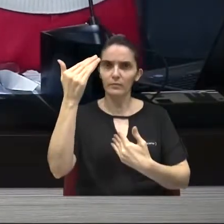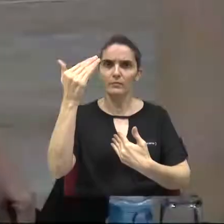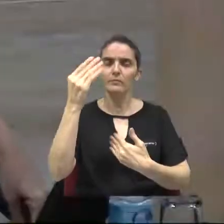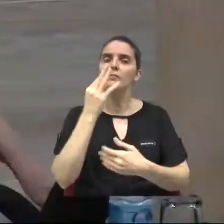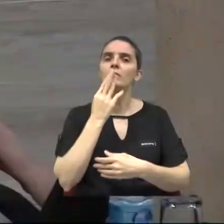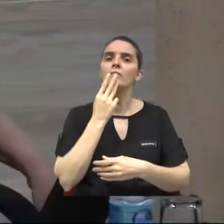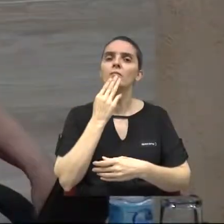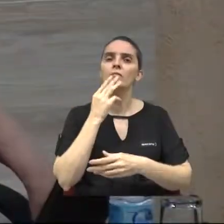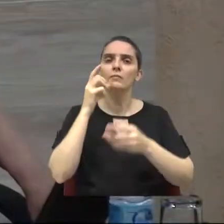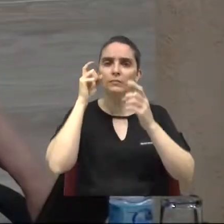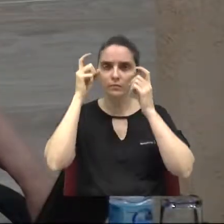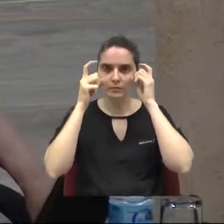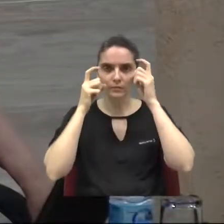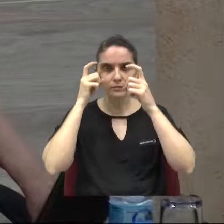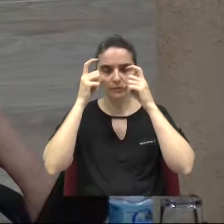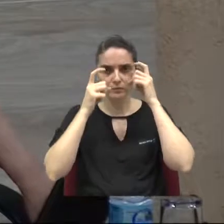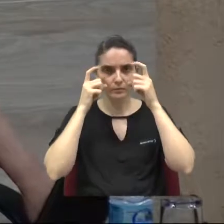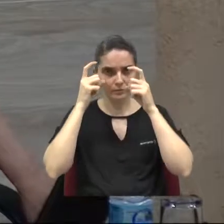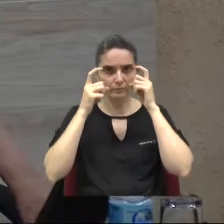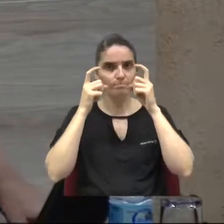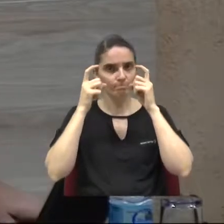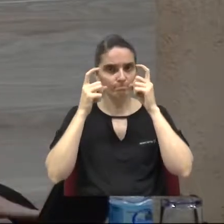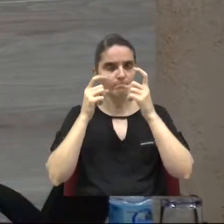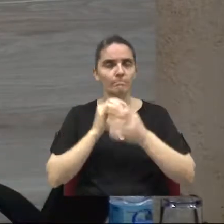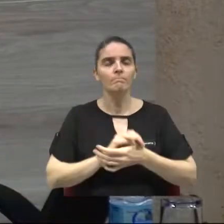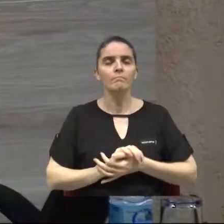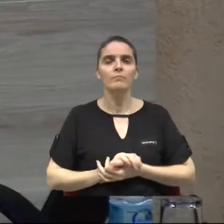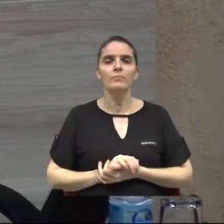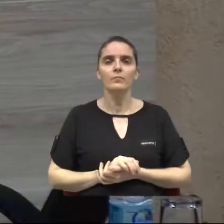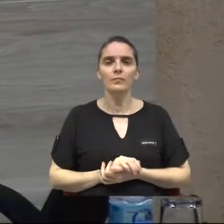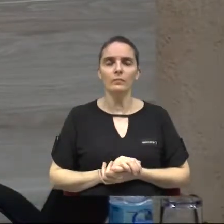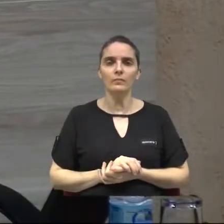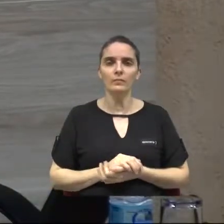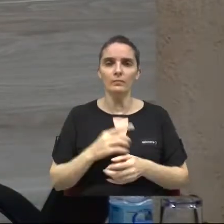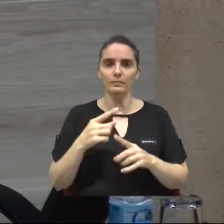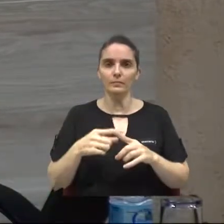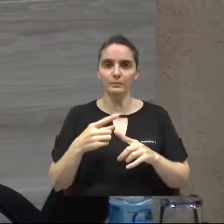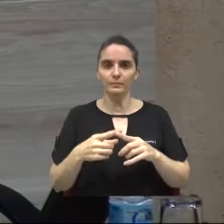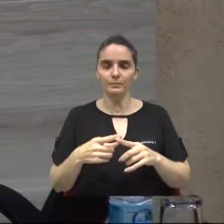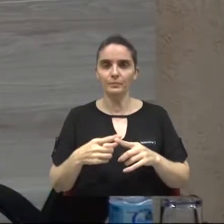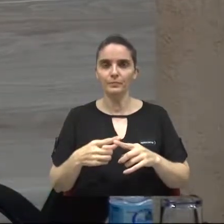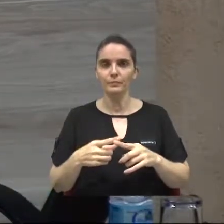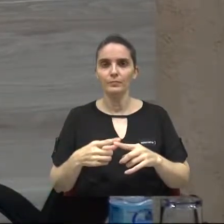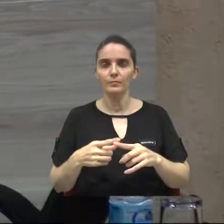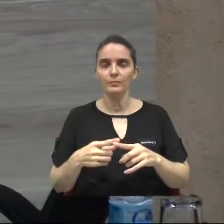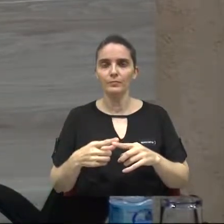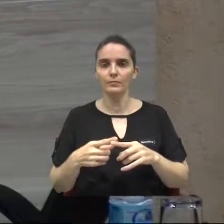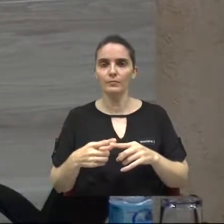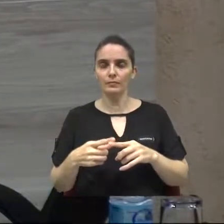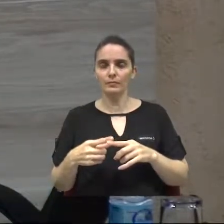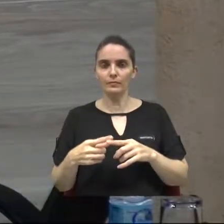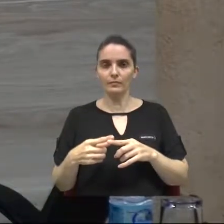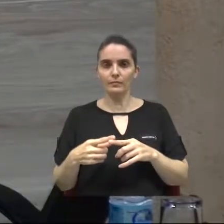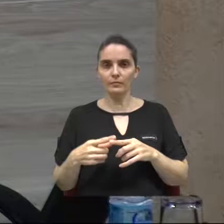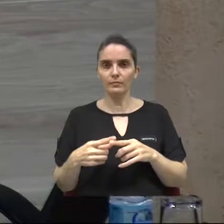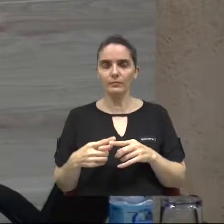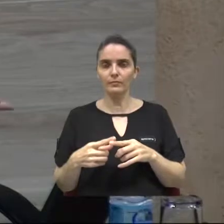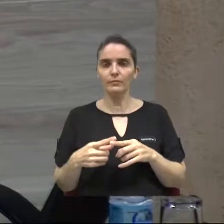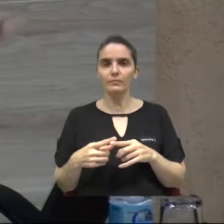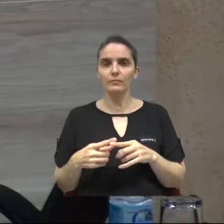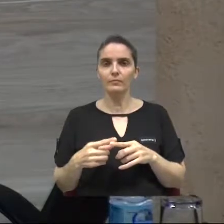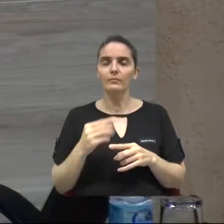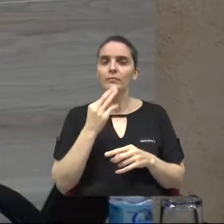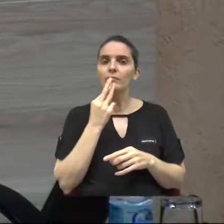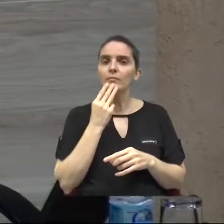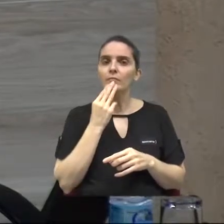preocupação do vereador Vaguinho da Santa Luzia, ele que é extremamente dado